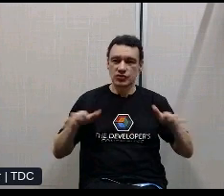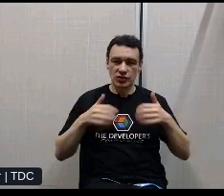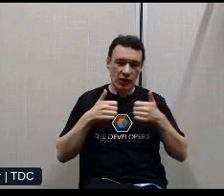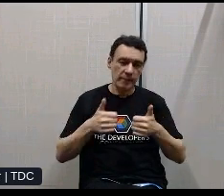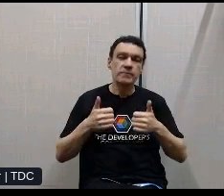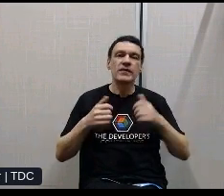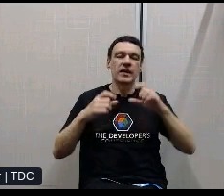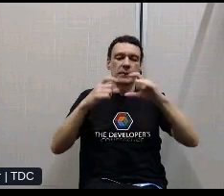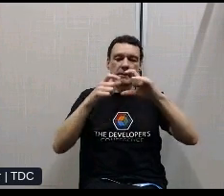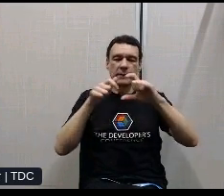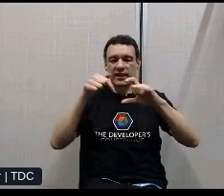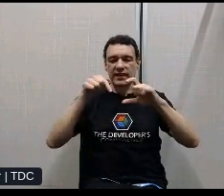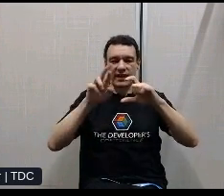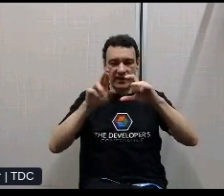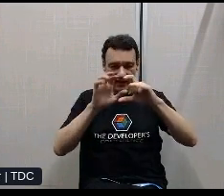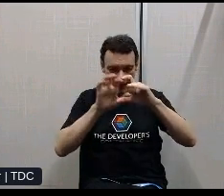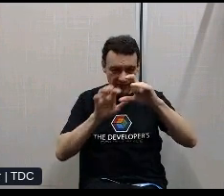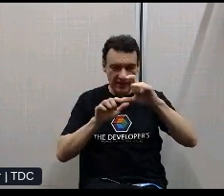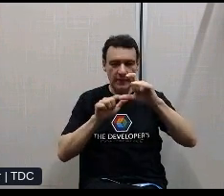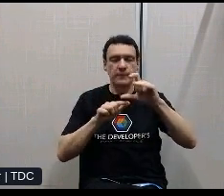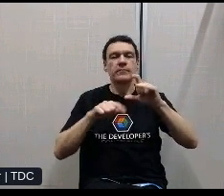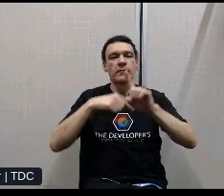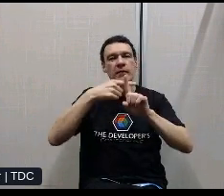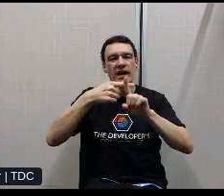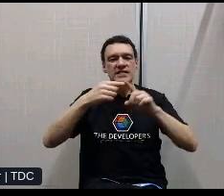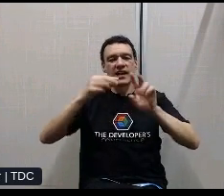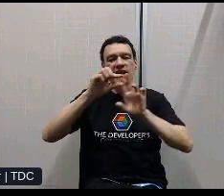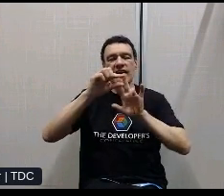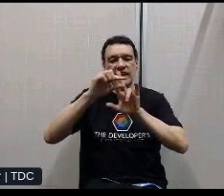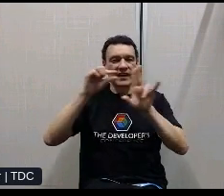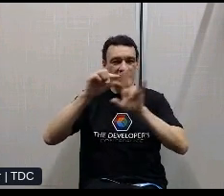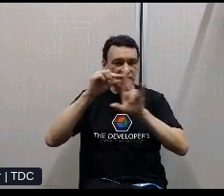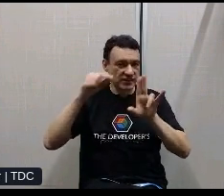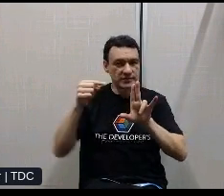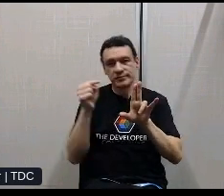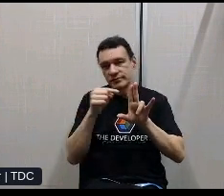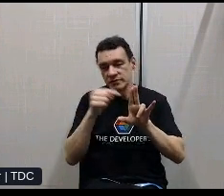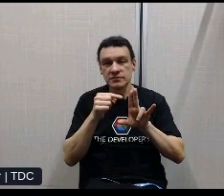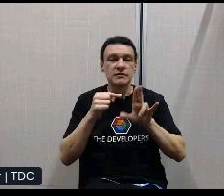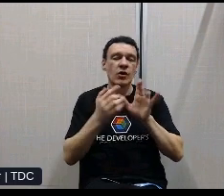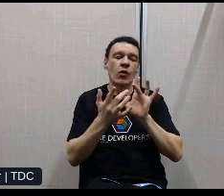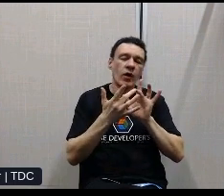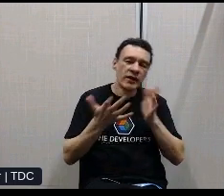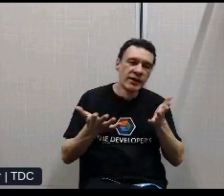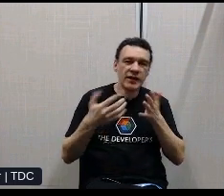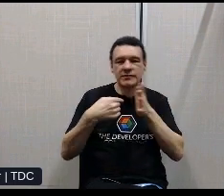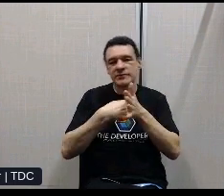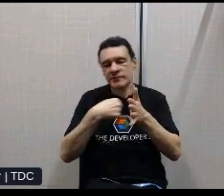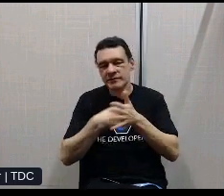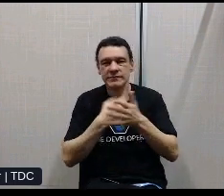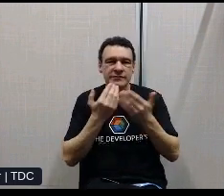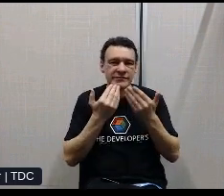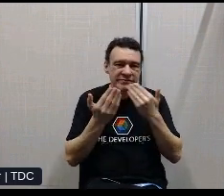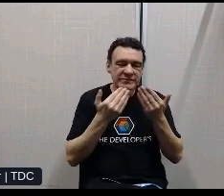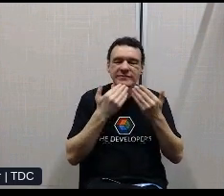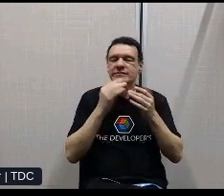meu LinkedIn, caso alguém queira entrar em contato, tirar dúvida, a gente poder discutir,